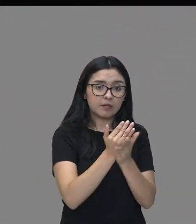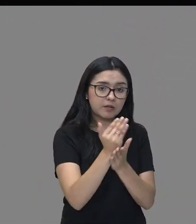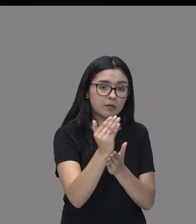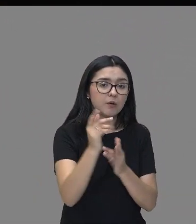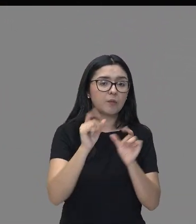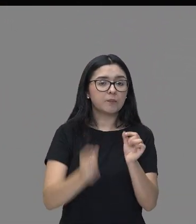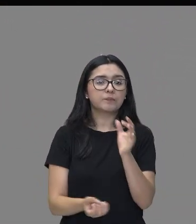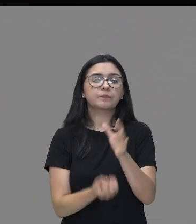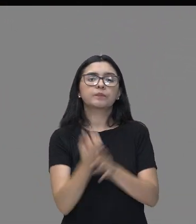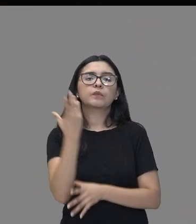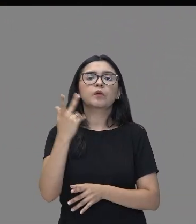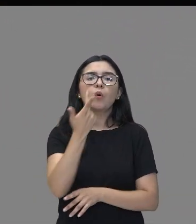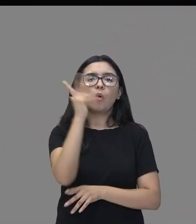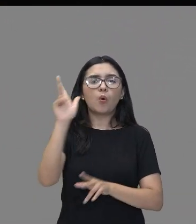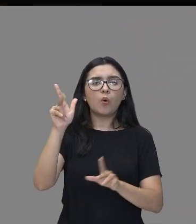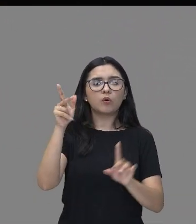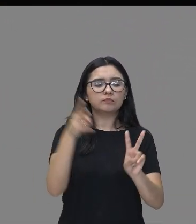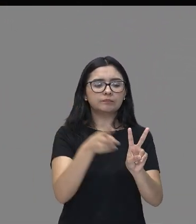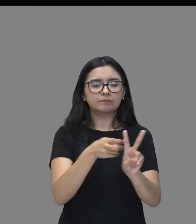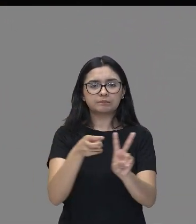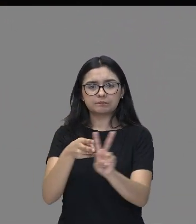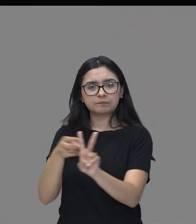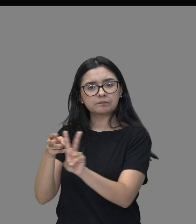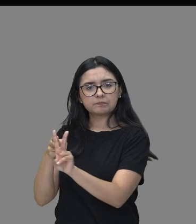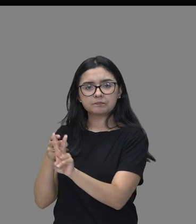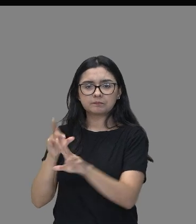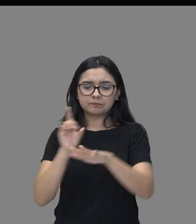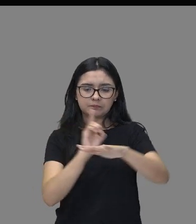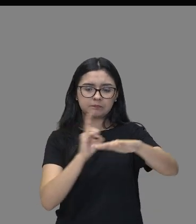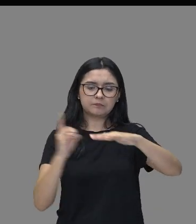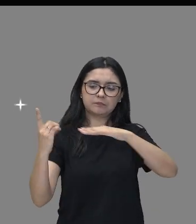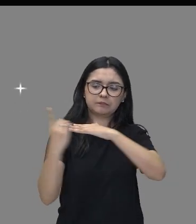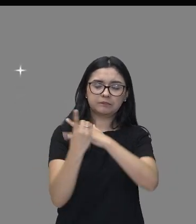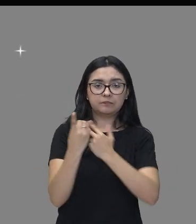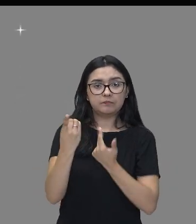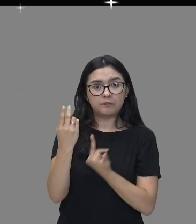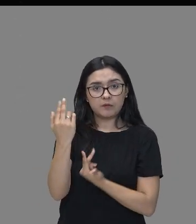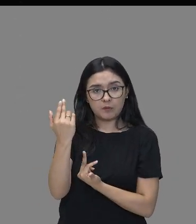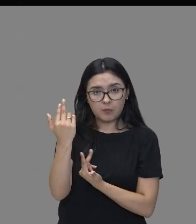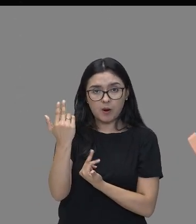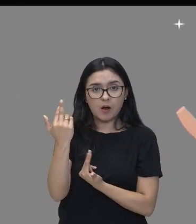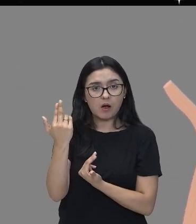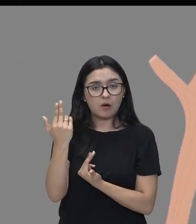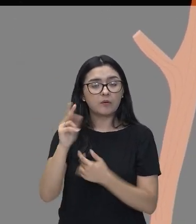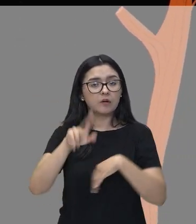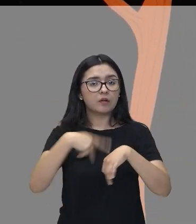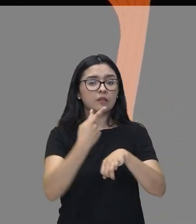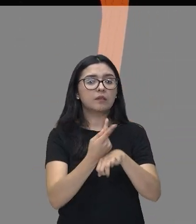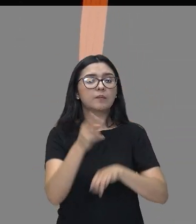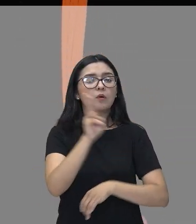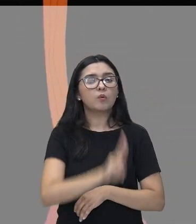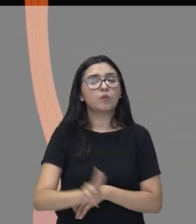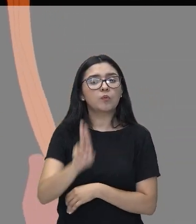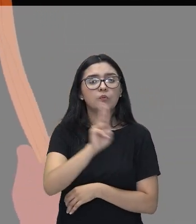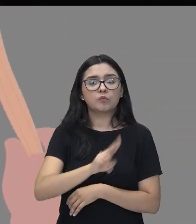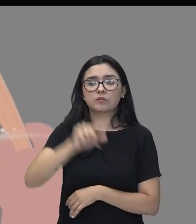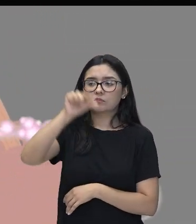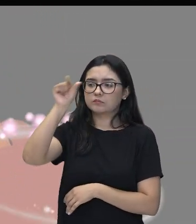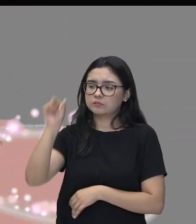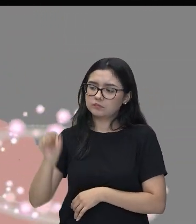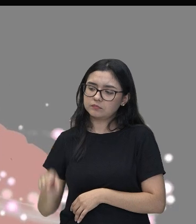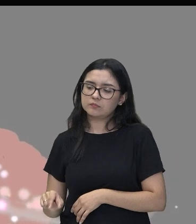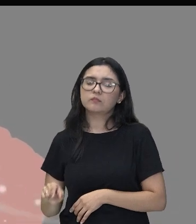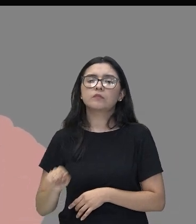criar outros Nhamandu, divindades semelhantes a ele. Depois, usando a ponta de seu bastão e o